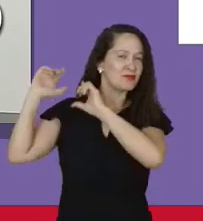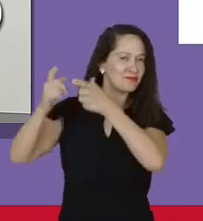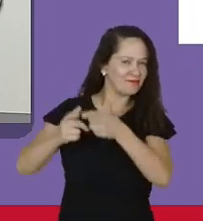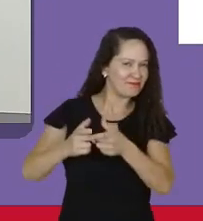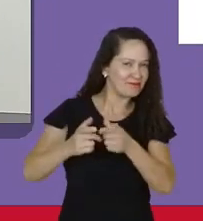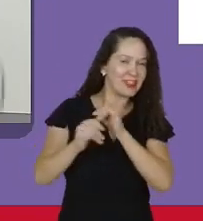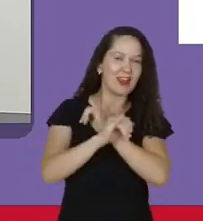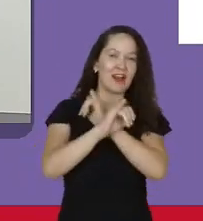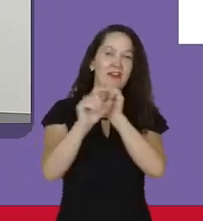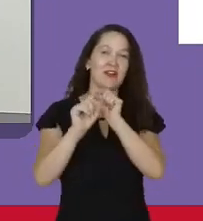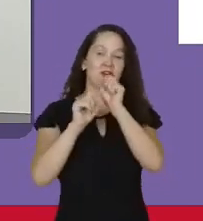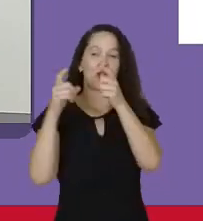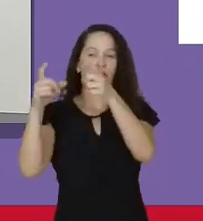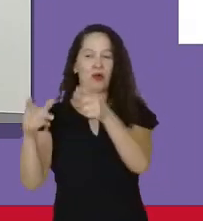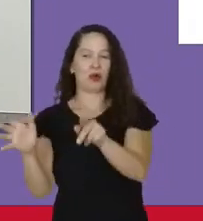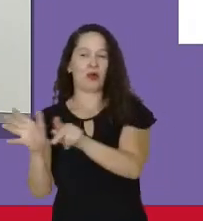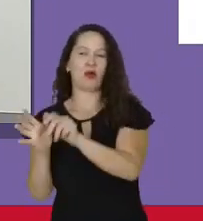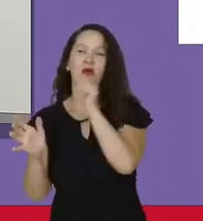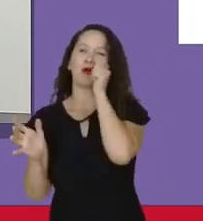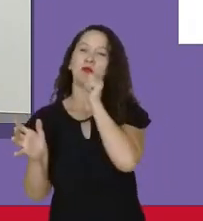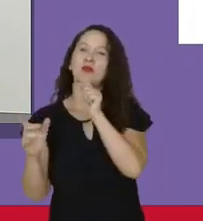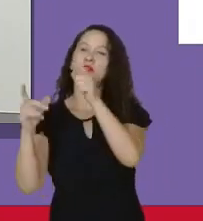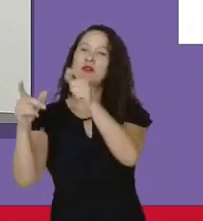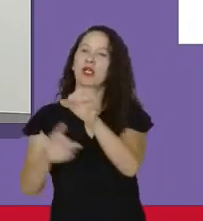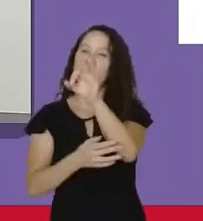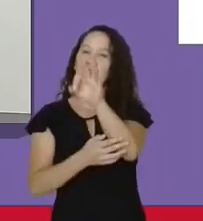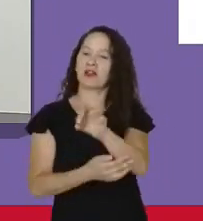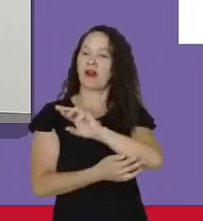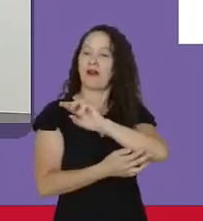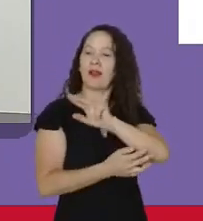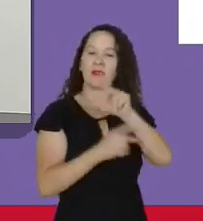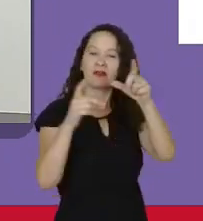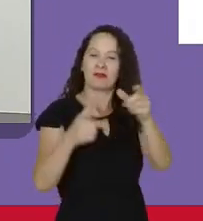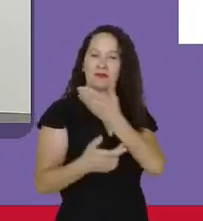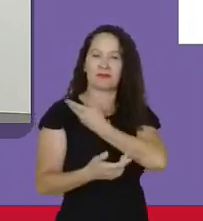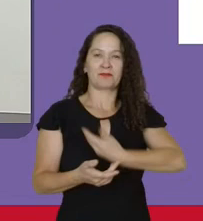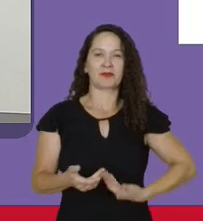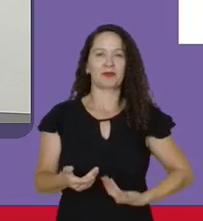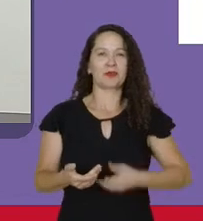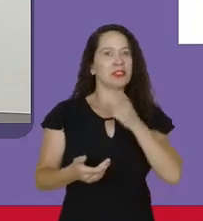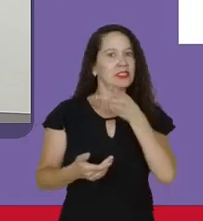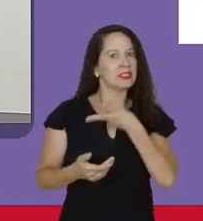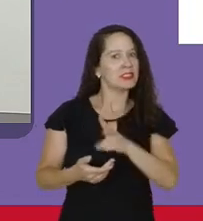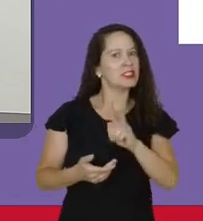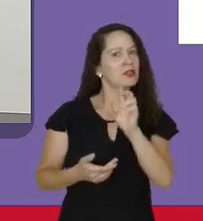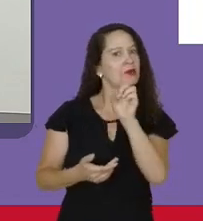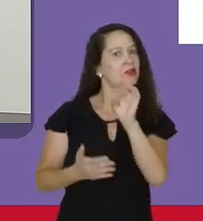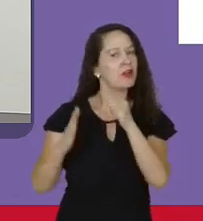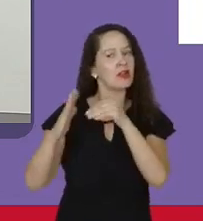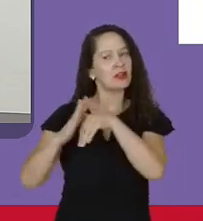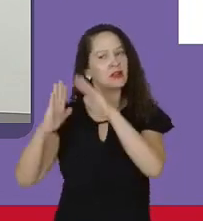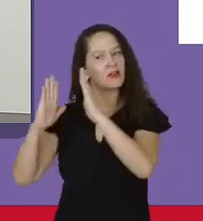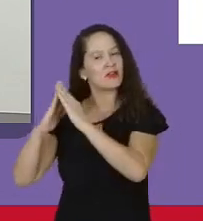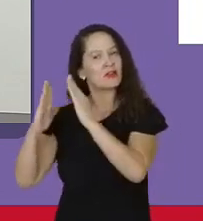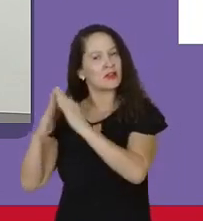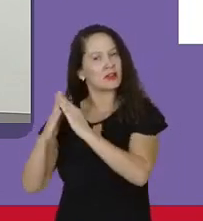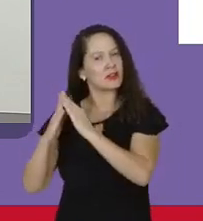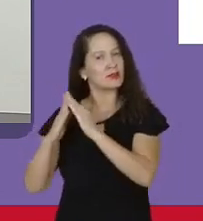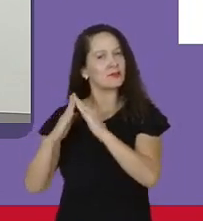que diz que lugar de mulher não é no espaço público, mas sim no espaço privado, né?